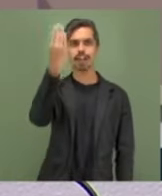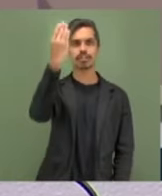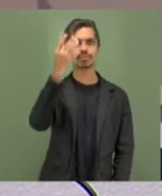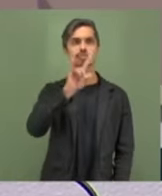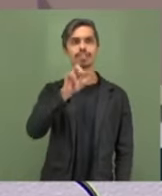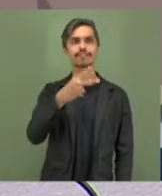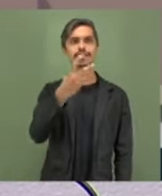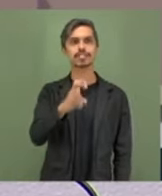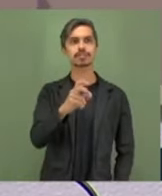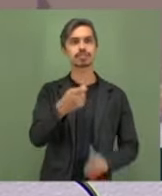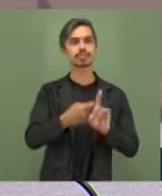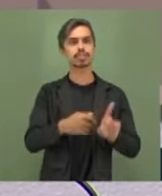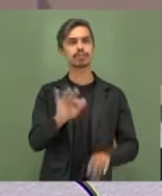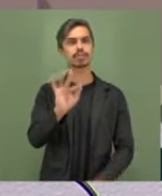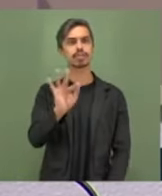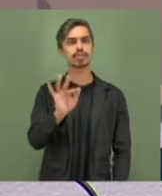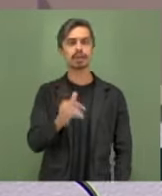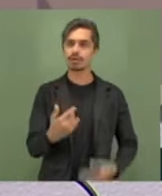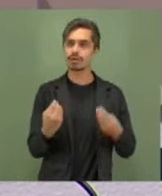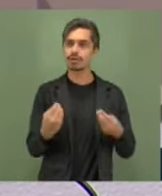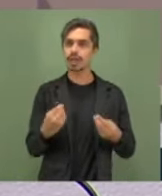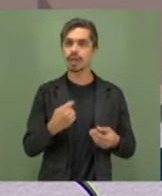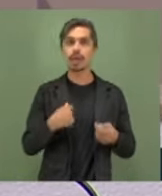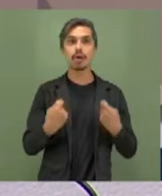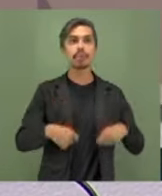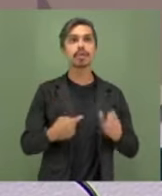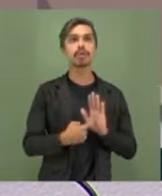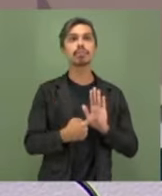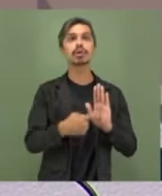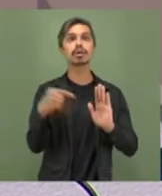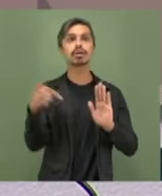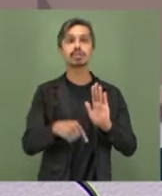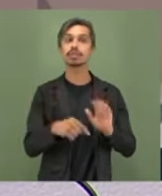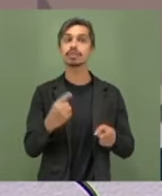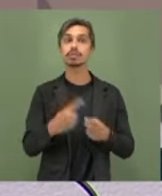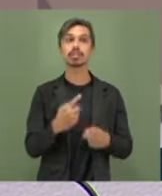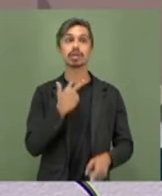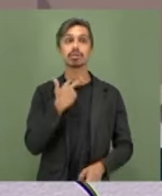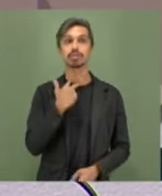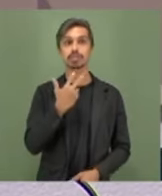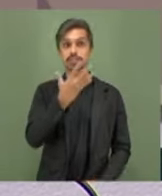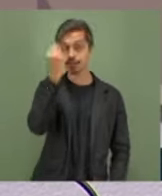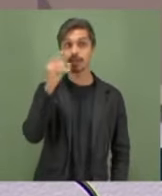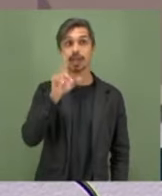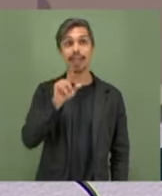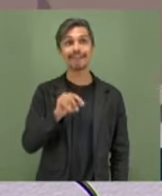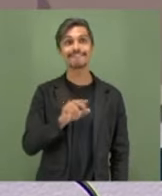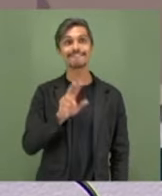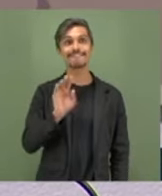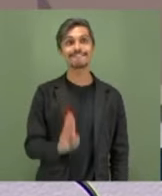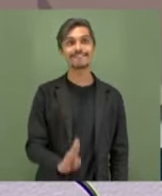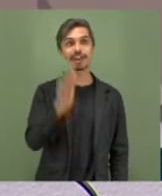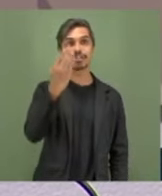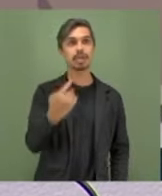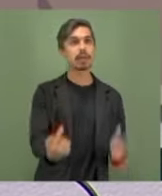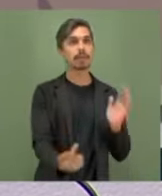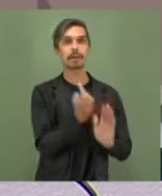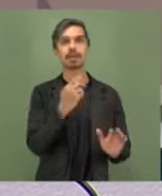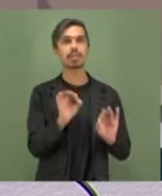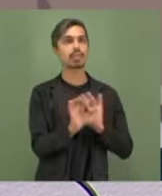fevereiro. Isso não, eu tenho que bater nesta tecla, porque não podemos esquecer, foi falso. Não me perguntaram